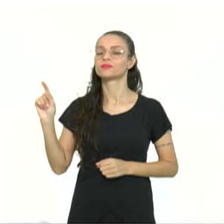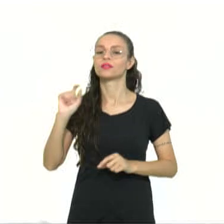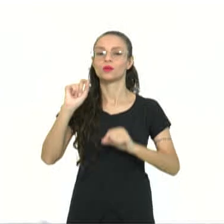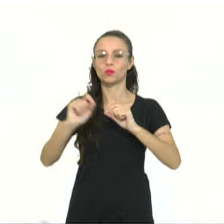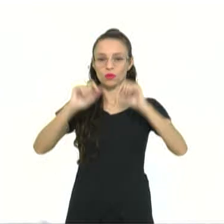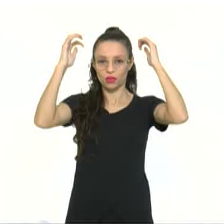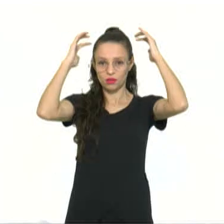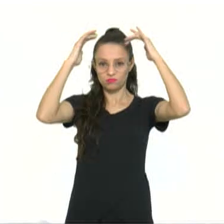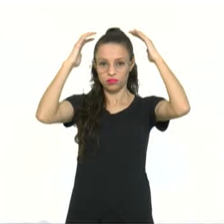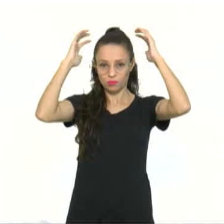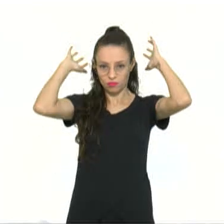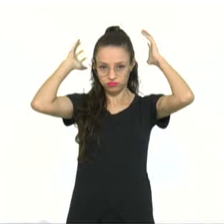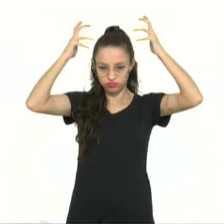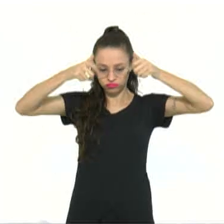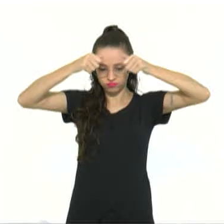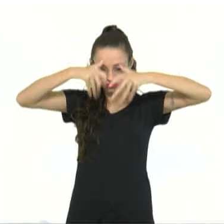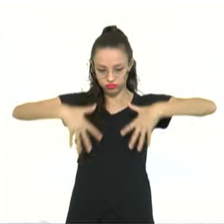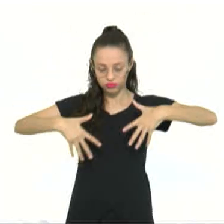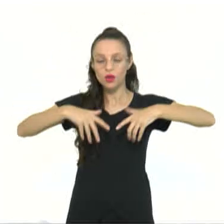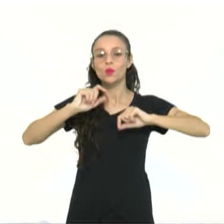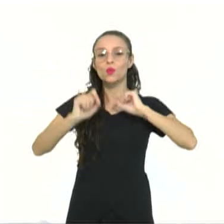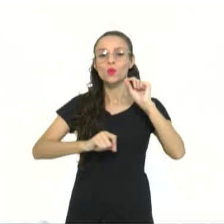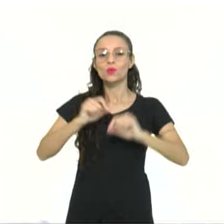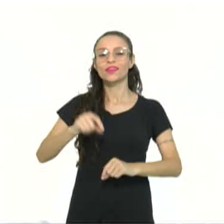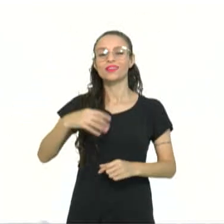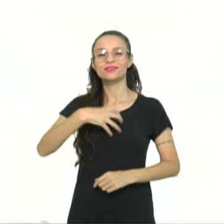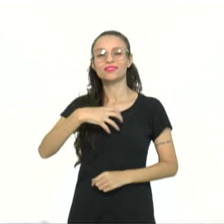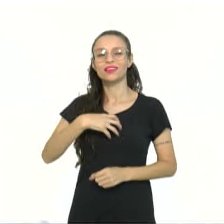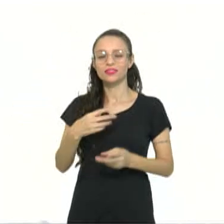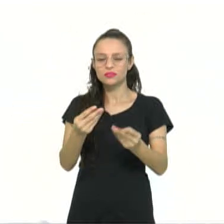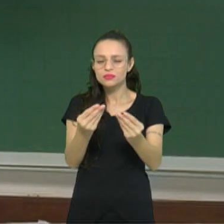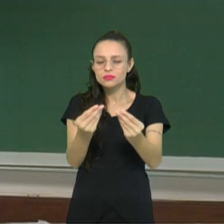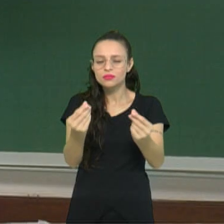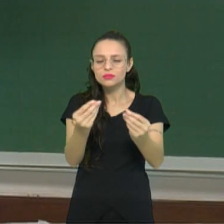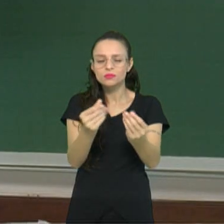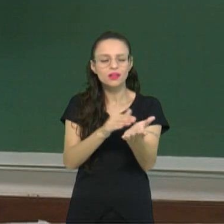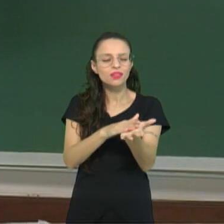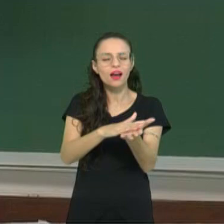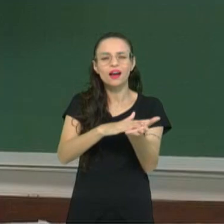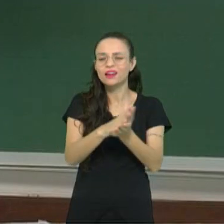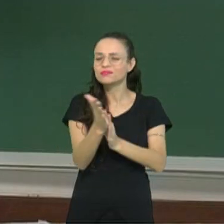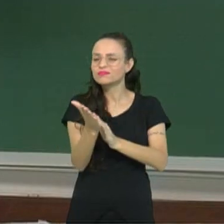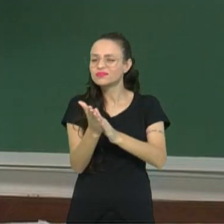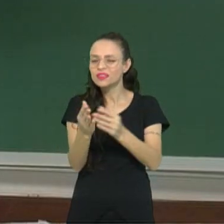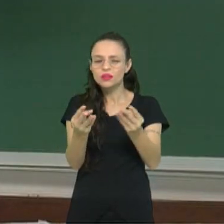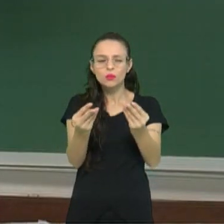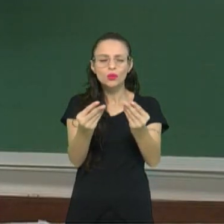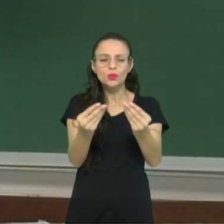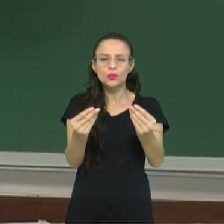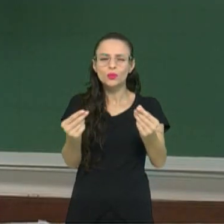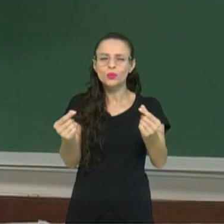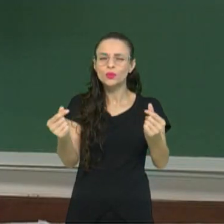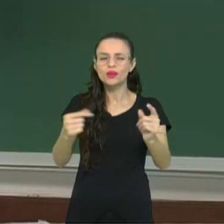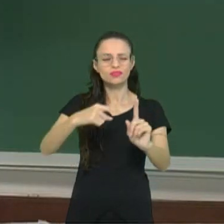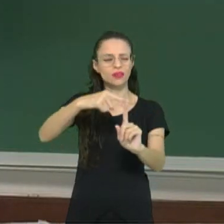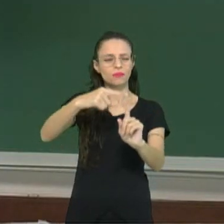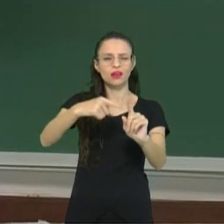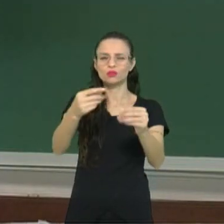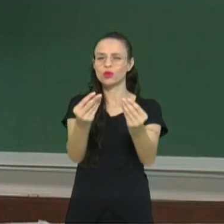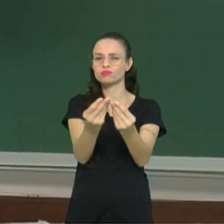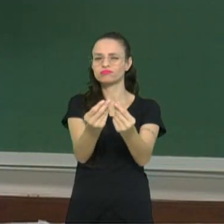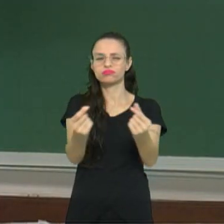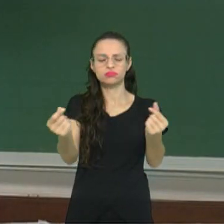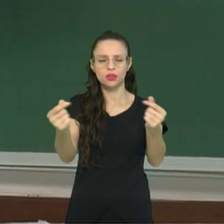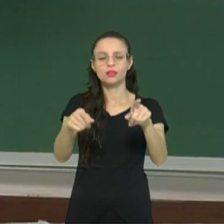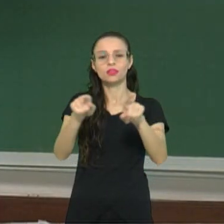são alterações da sensibilidade e fraqueza muscular. O que é sensibilidade, né? Sentir na pele, sentir algumas variações de temperatura e tudo mais.